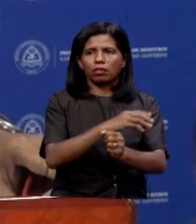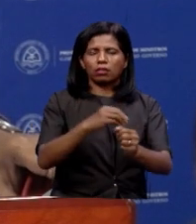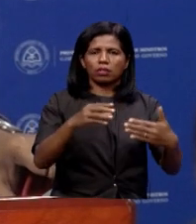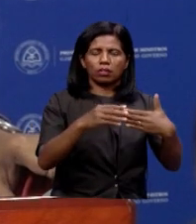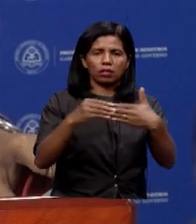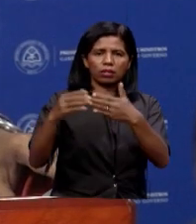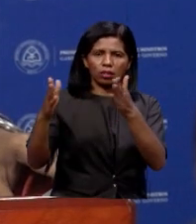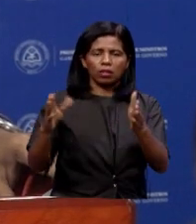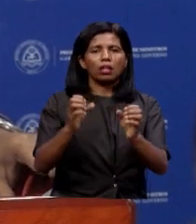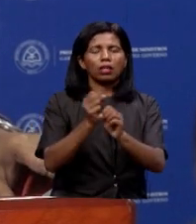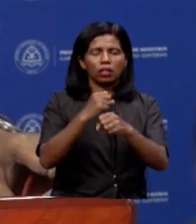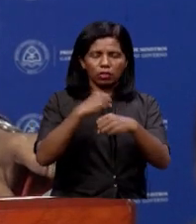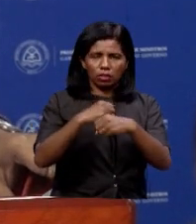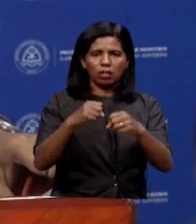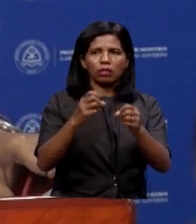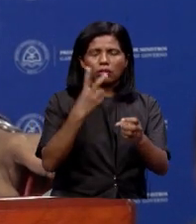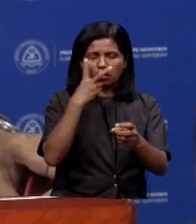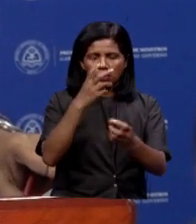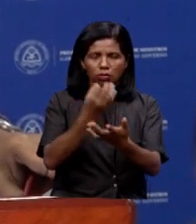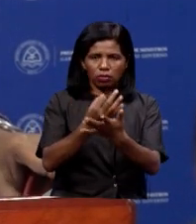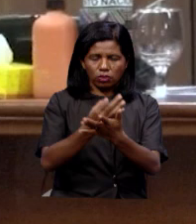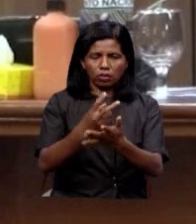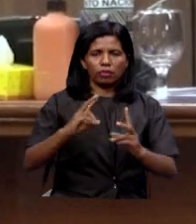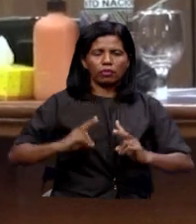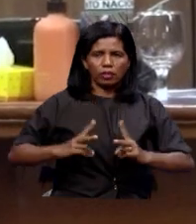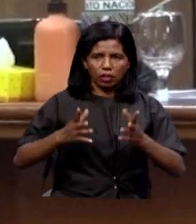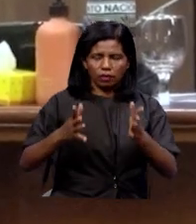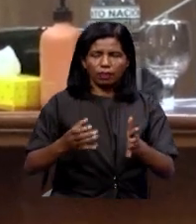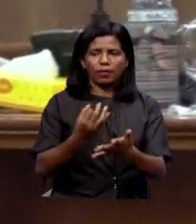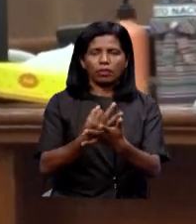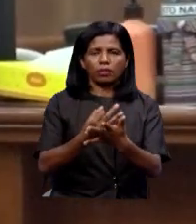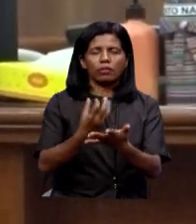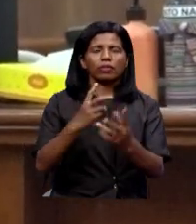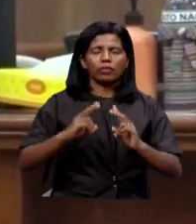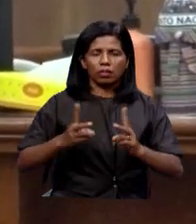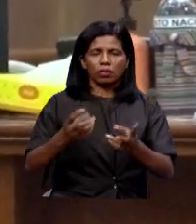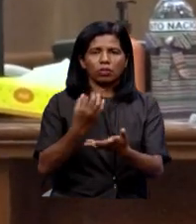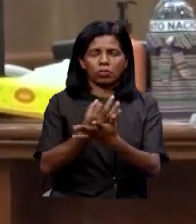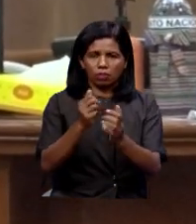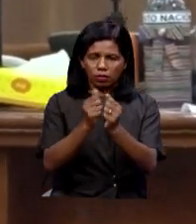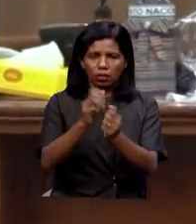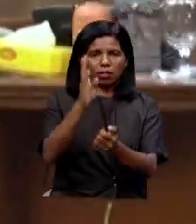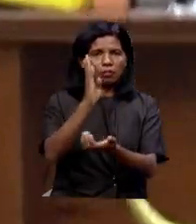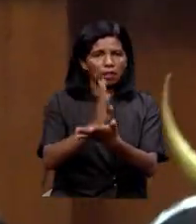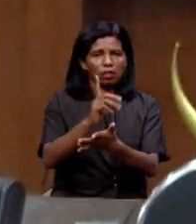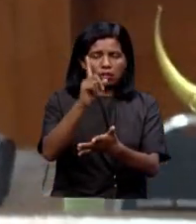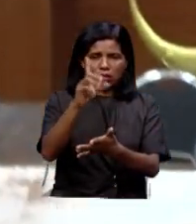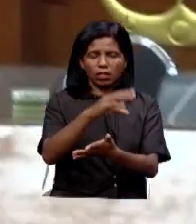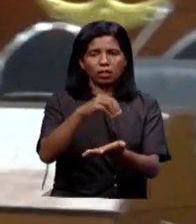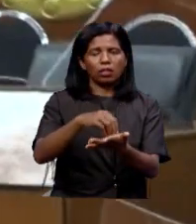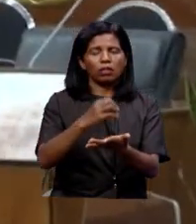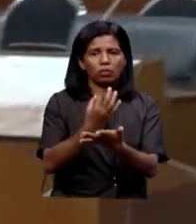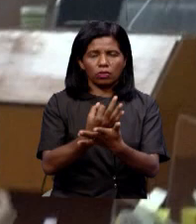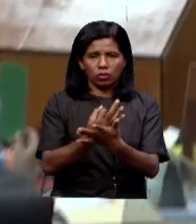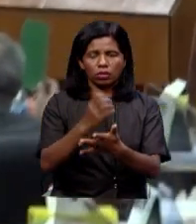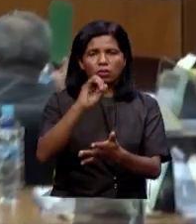Rotu, atuhalo ajustamento para fundo veterano. Né. Fundo veterano, o montante bilhão ida, nebe prevê e orçamento